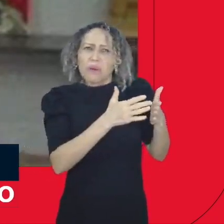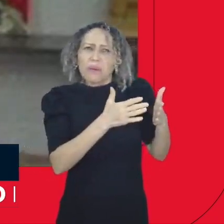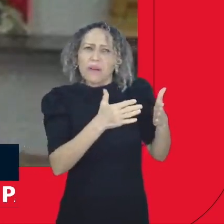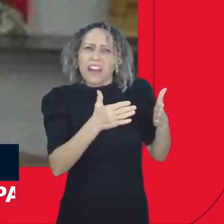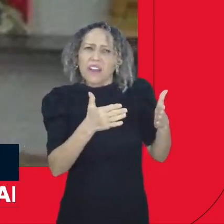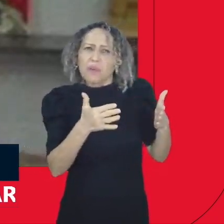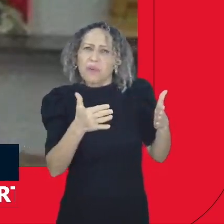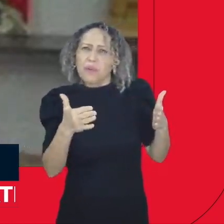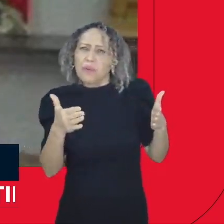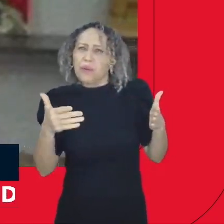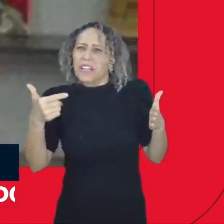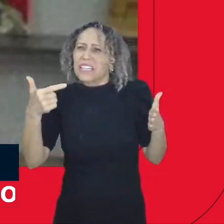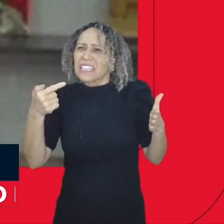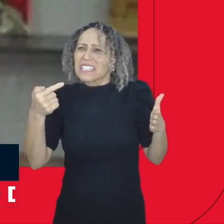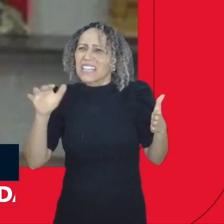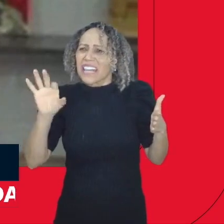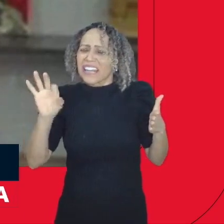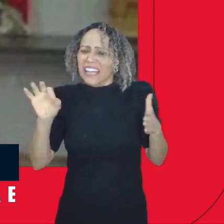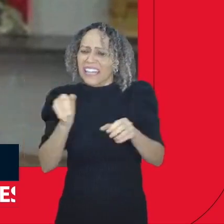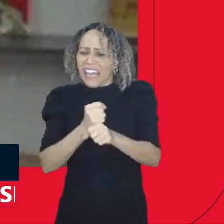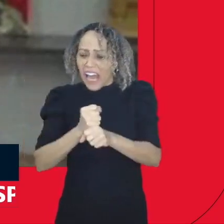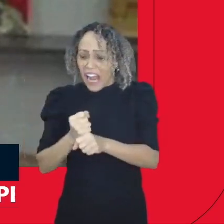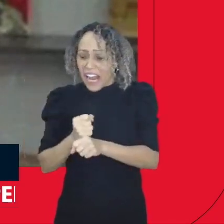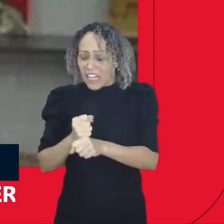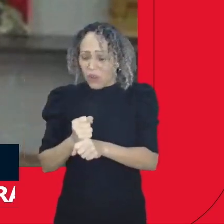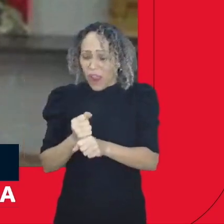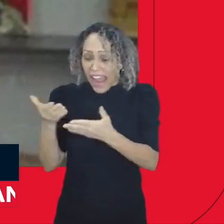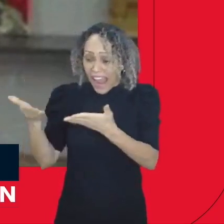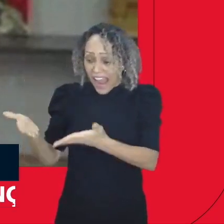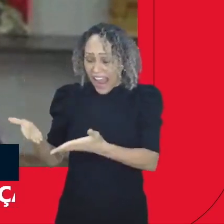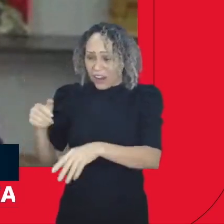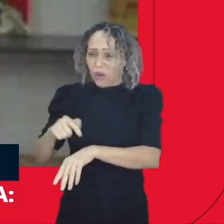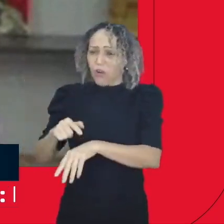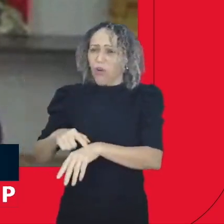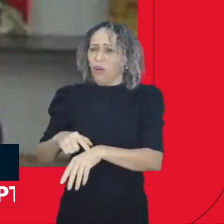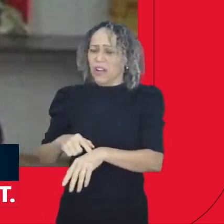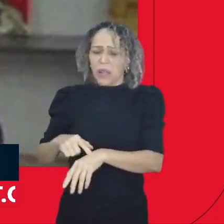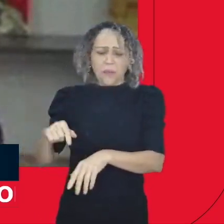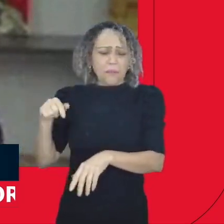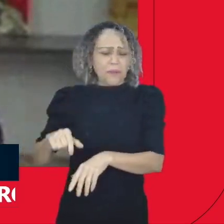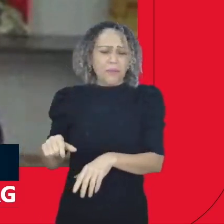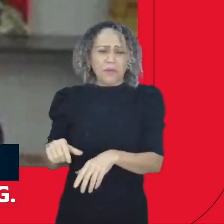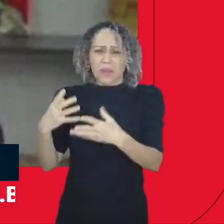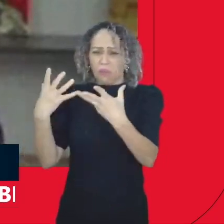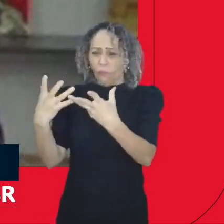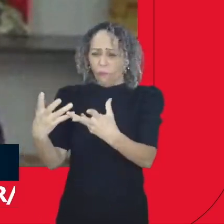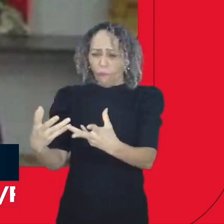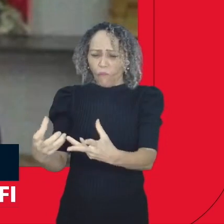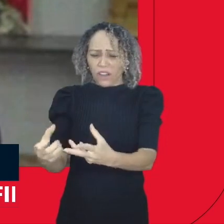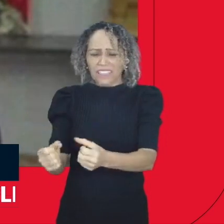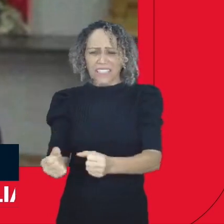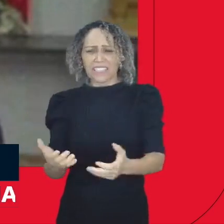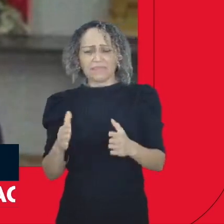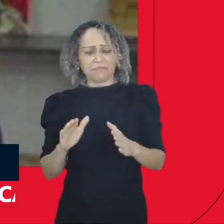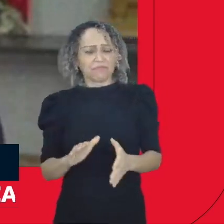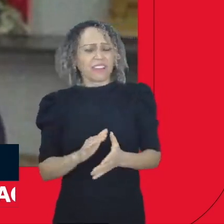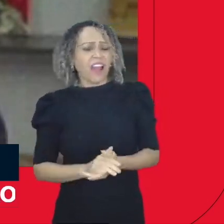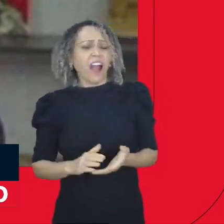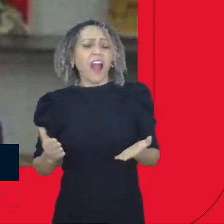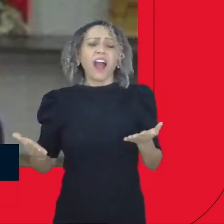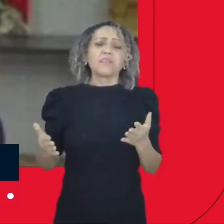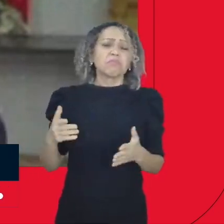severa estiagem esse ano passado e este ano, e nós nos perguntamos onde é que estava o ministro do capitão, onde é que